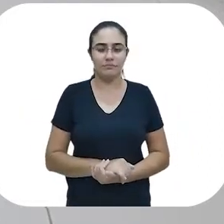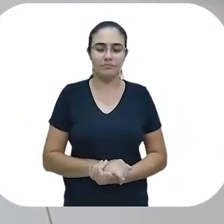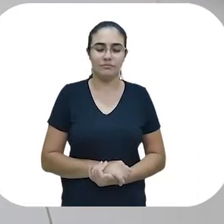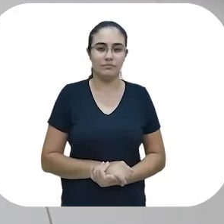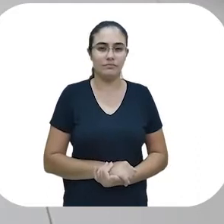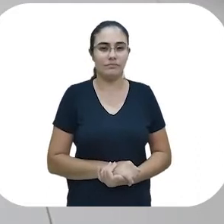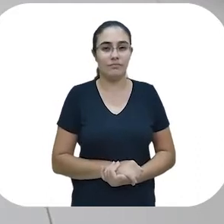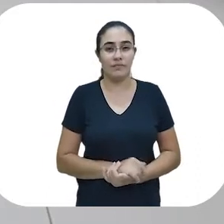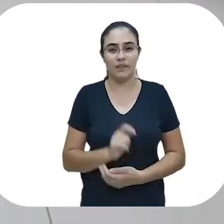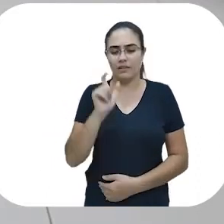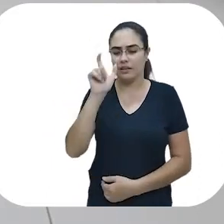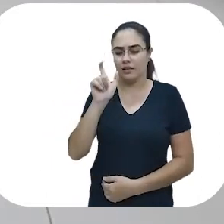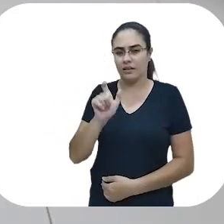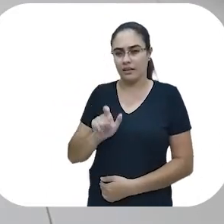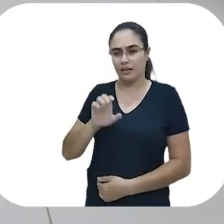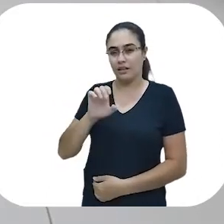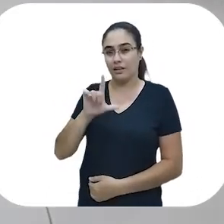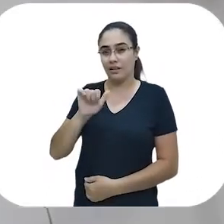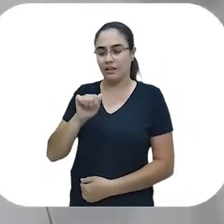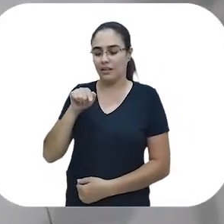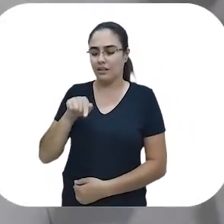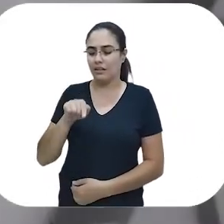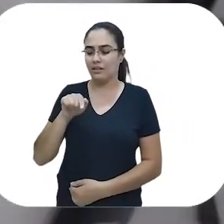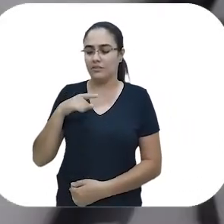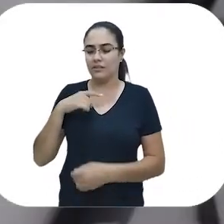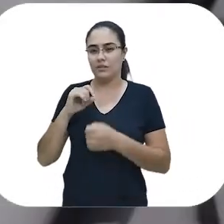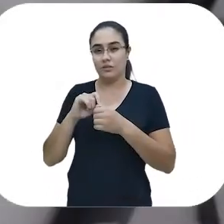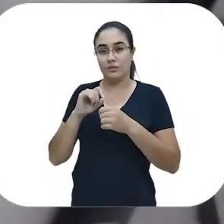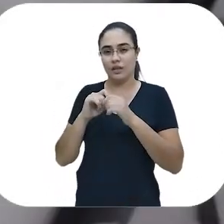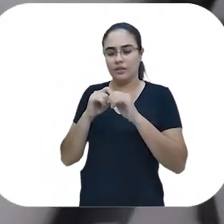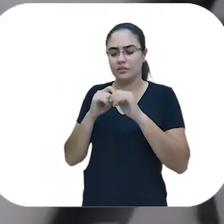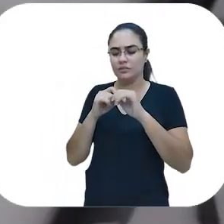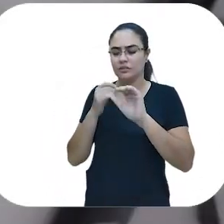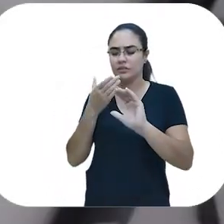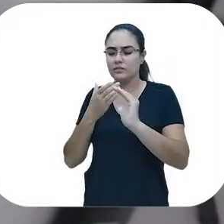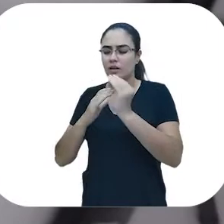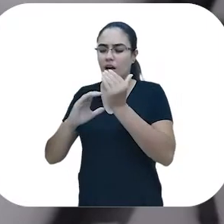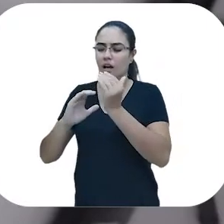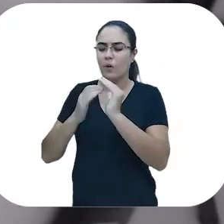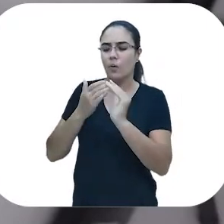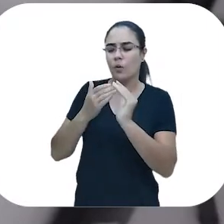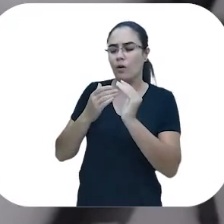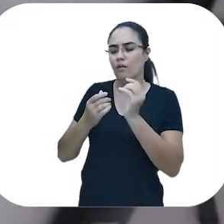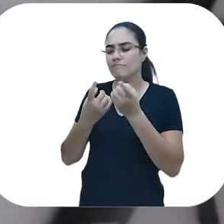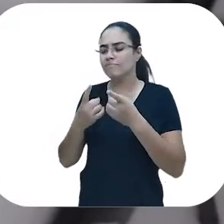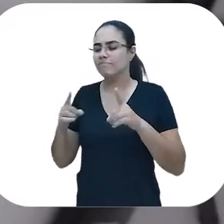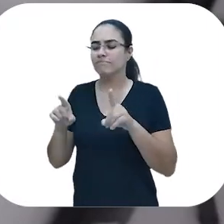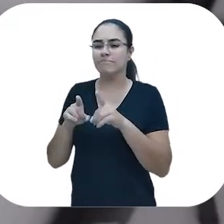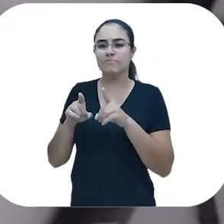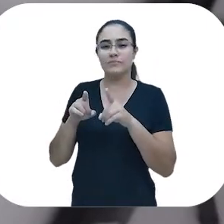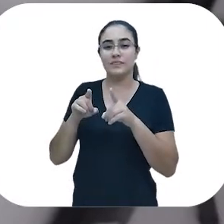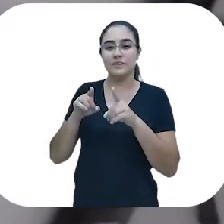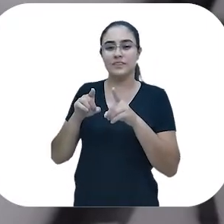Ela fez uma canção que não cabe no mundo, se fez refém